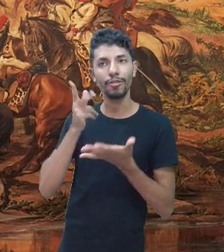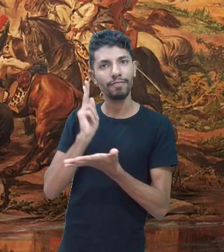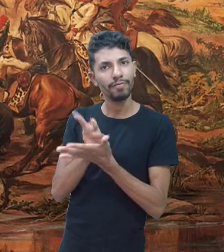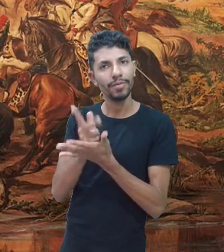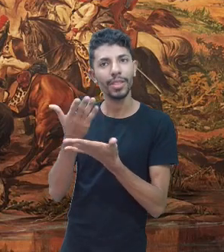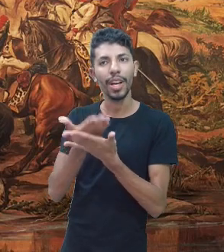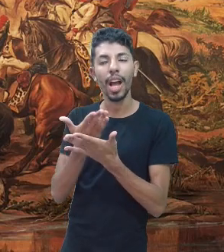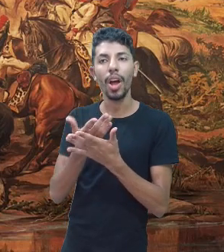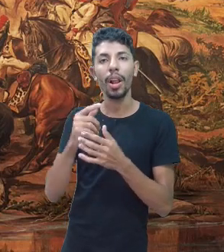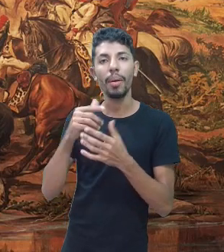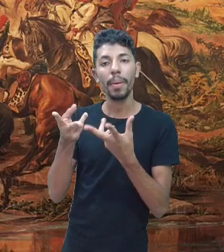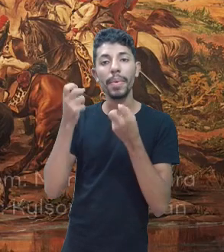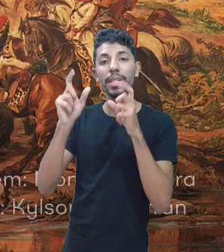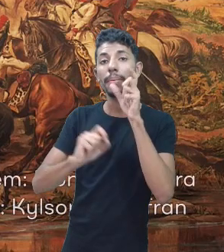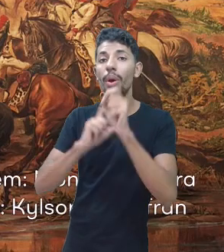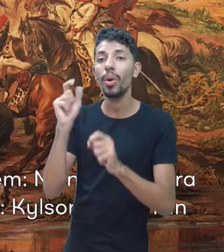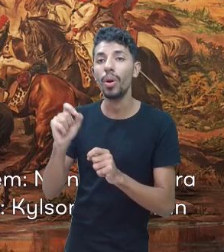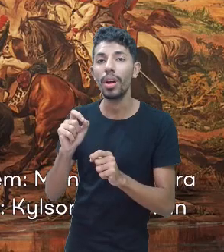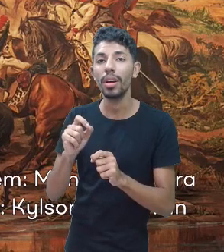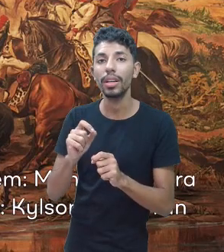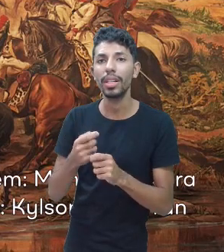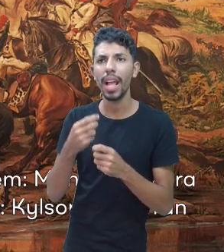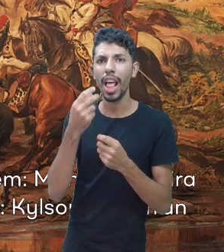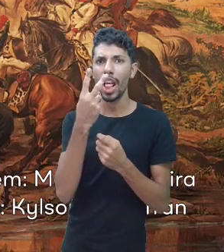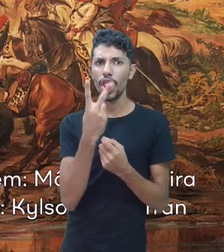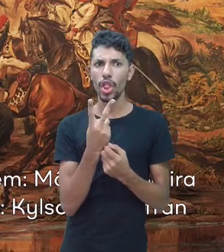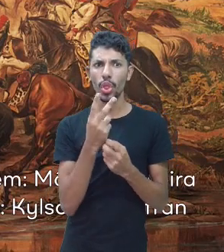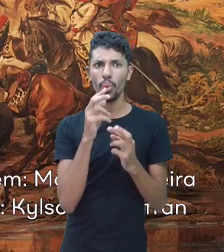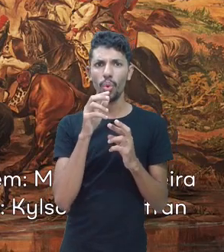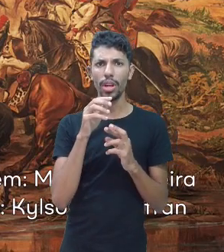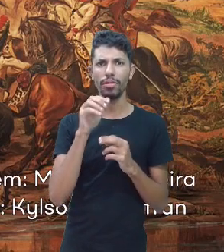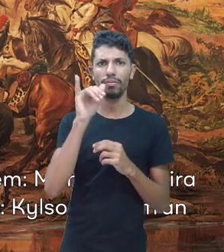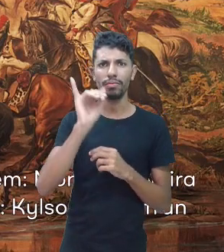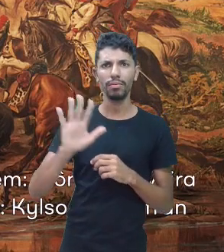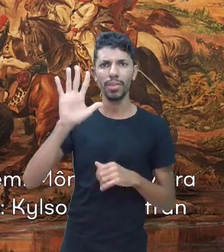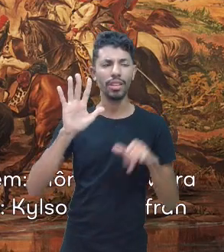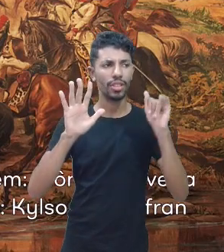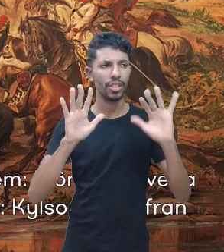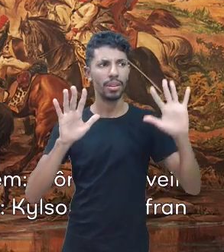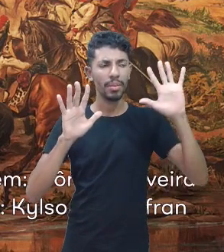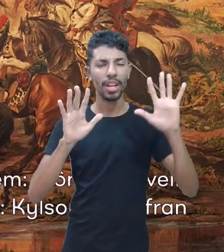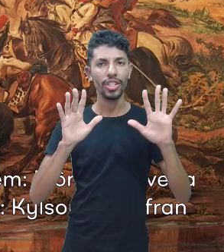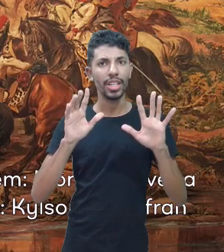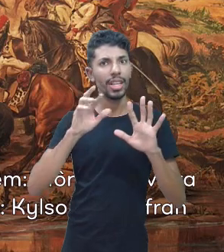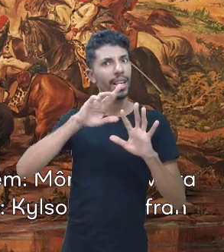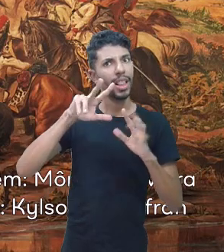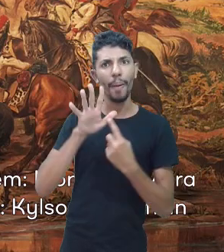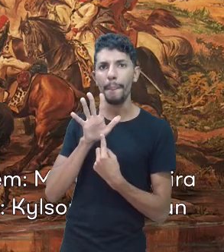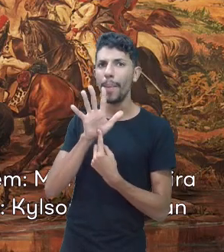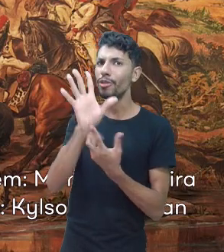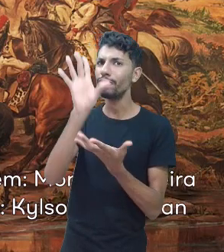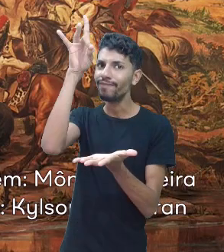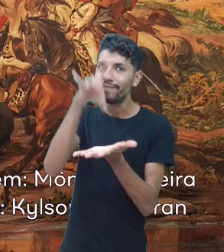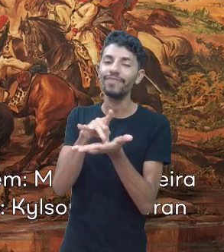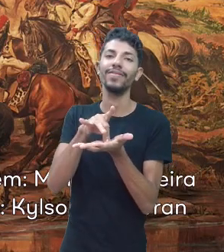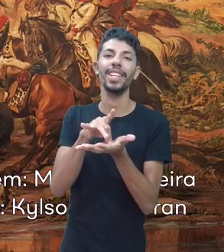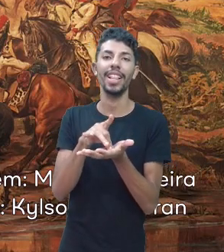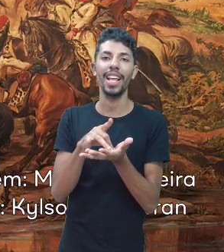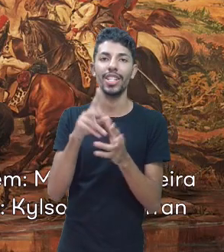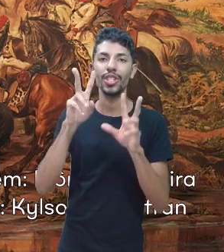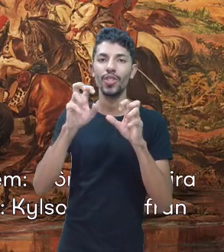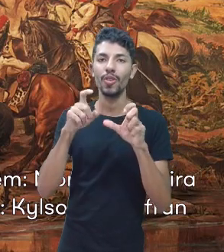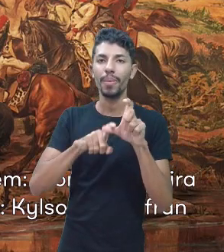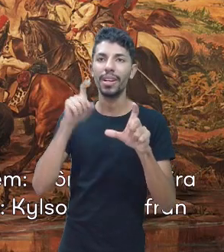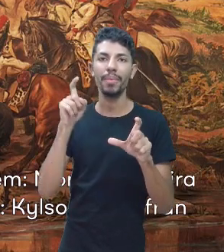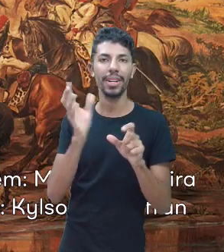observar justamente o seguinte: são duas representações que obviamente não trazem a verdade sobre a independência. E é justamente